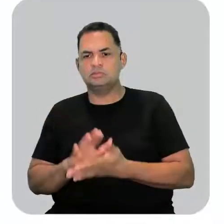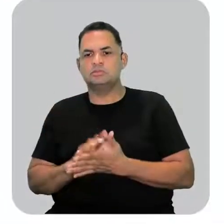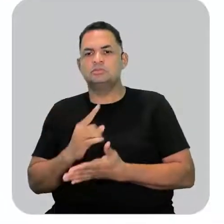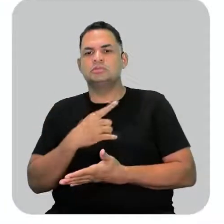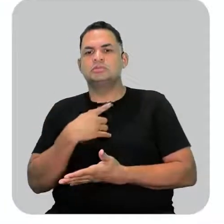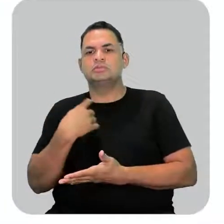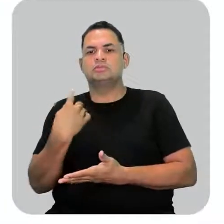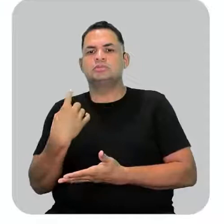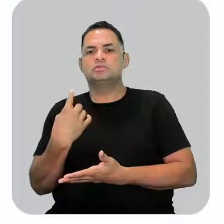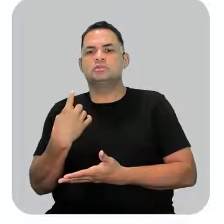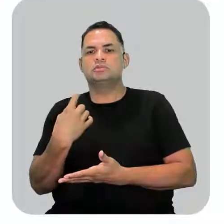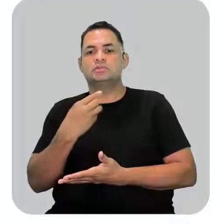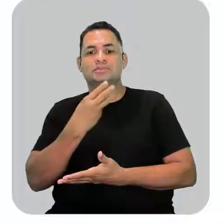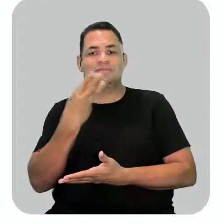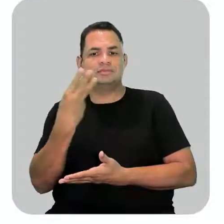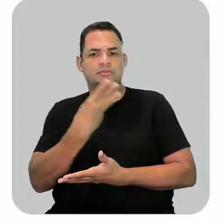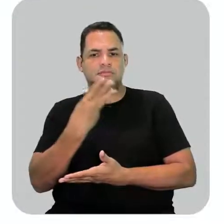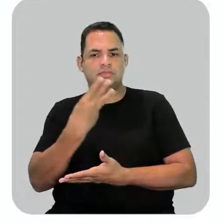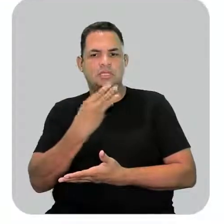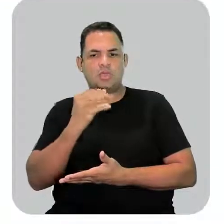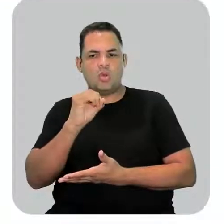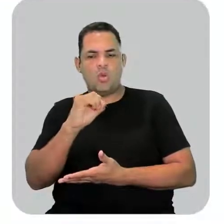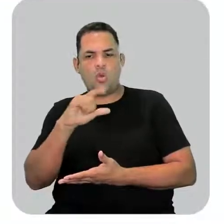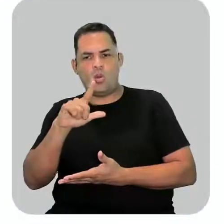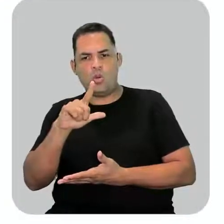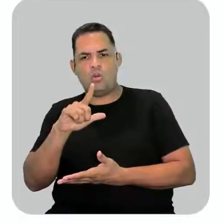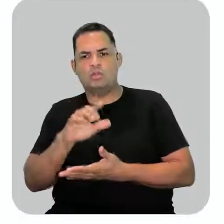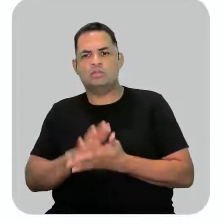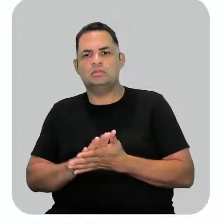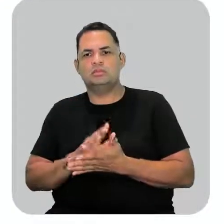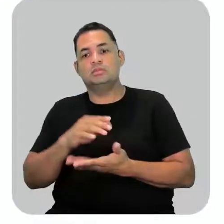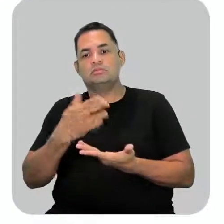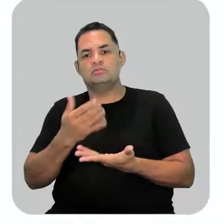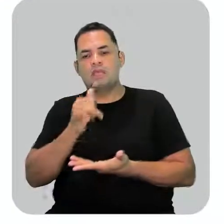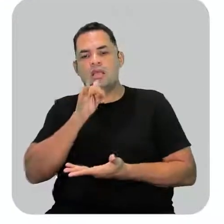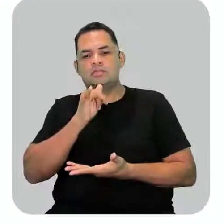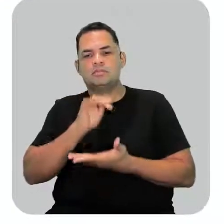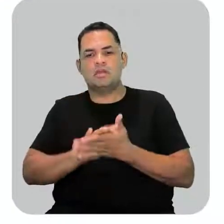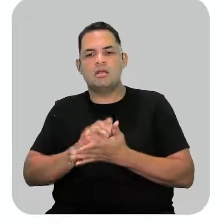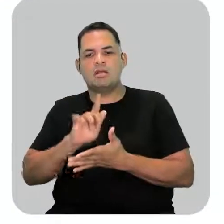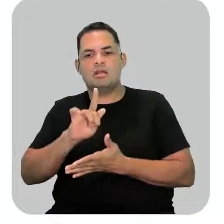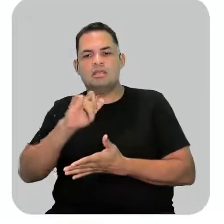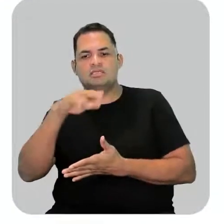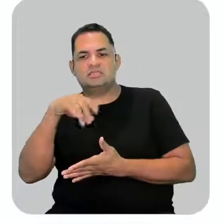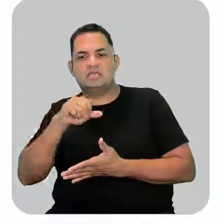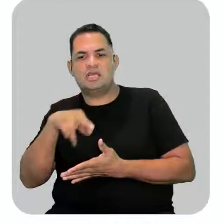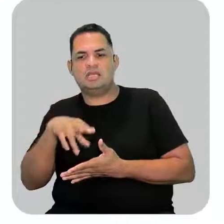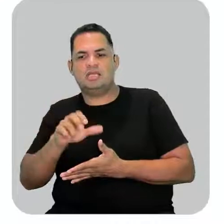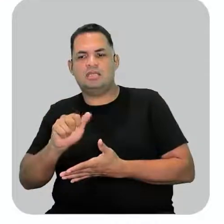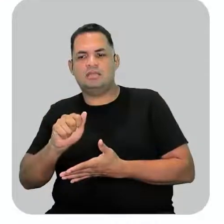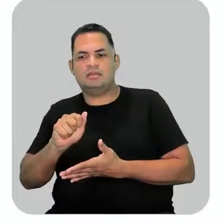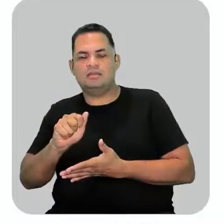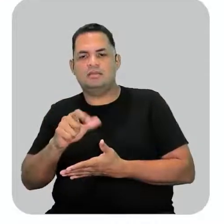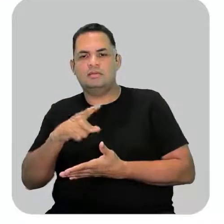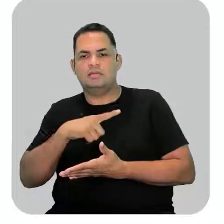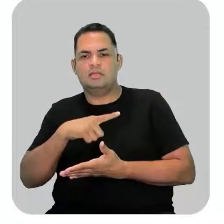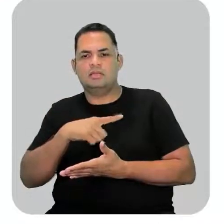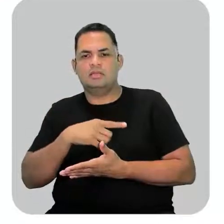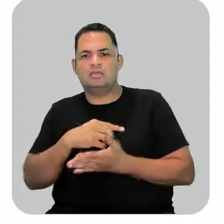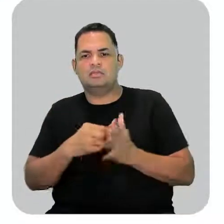nós temos o triol, que no caso a glicerina, por exemplo, ela é um triol. Ela